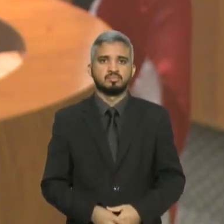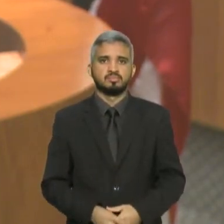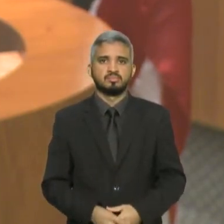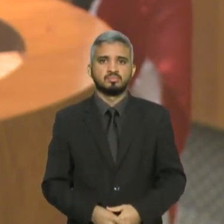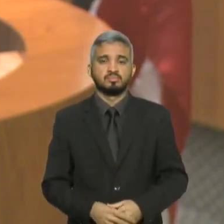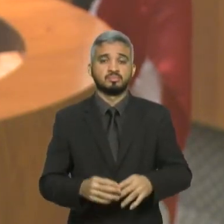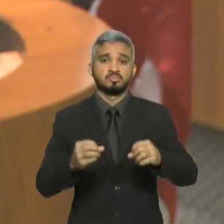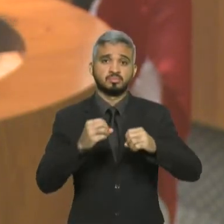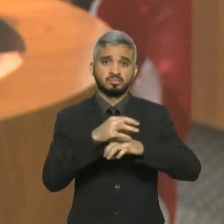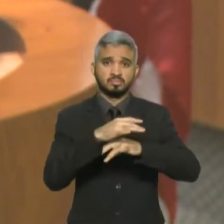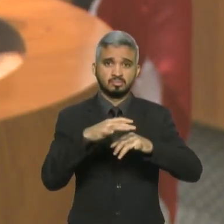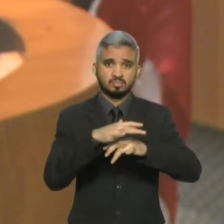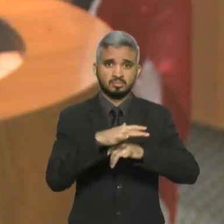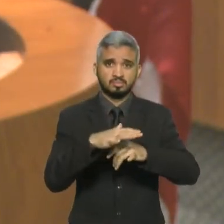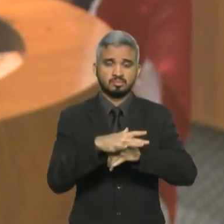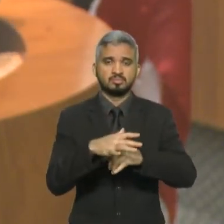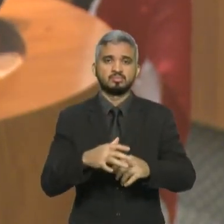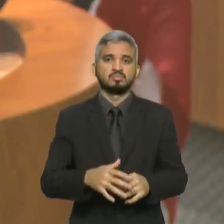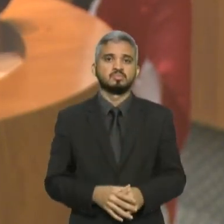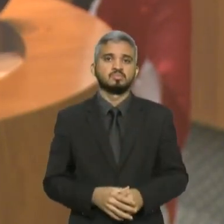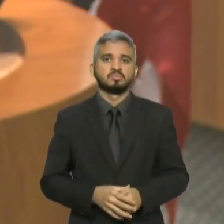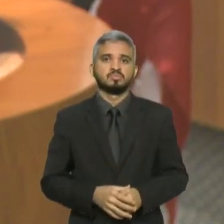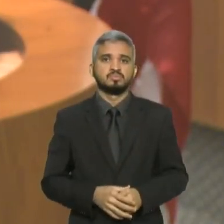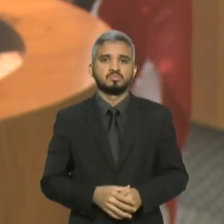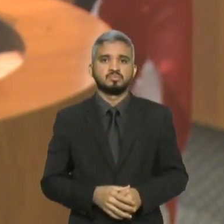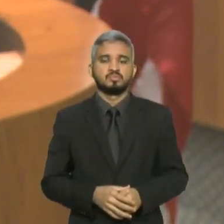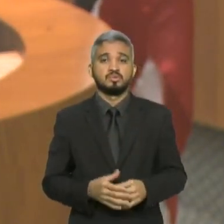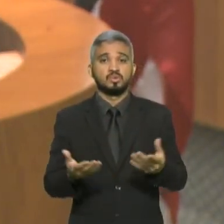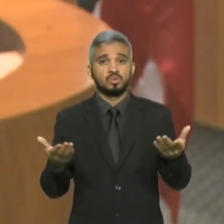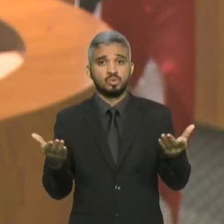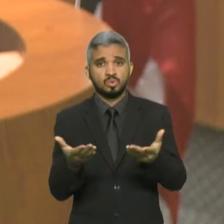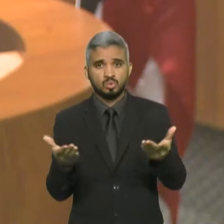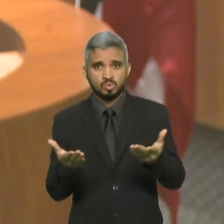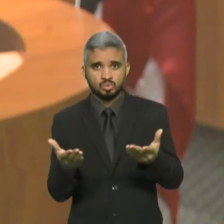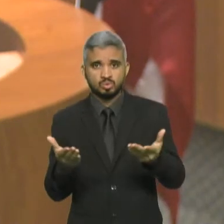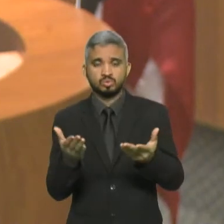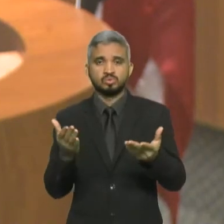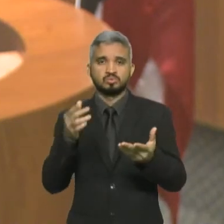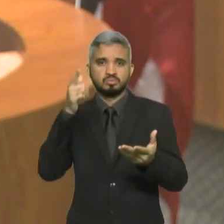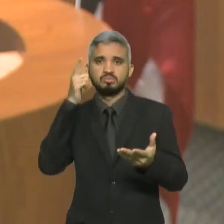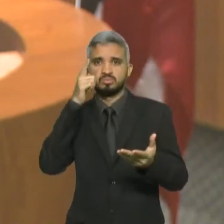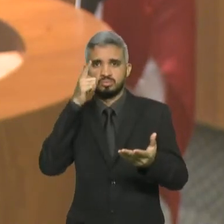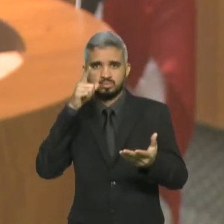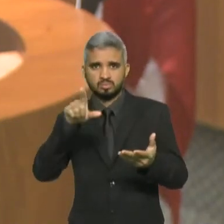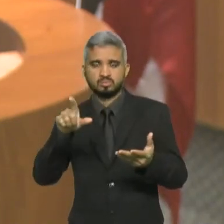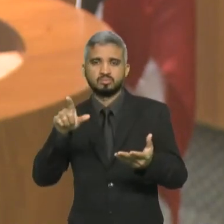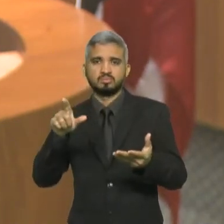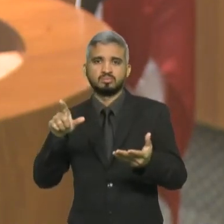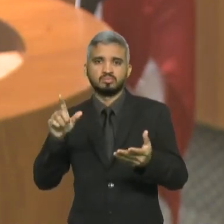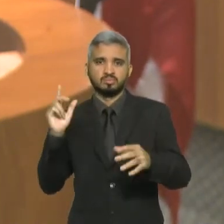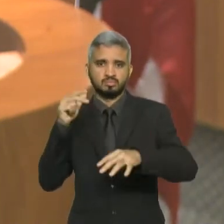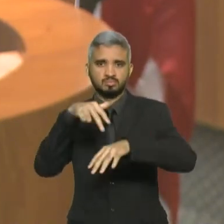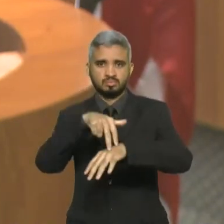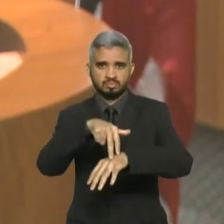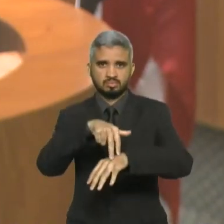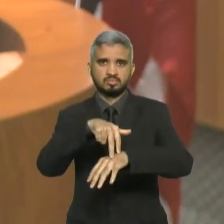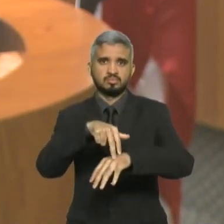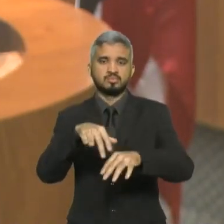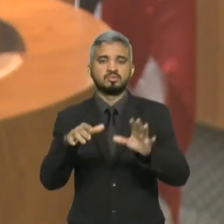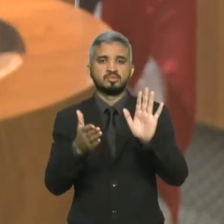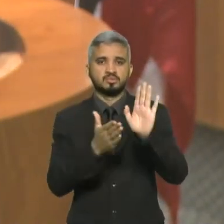Na cidade, e pude já, na sessão de hoje, fazer algumas